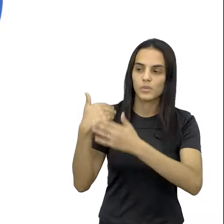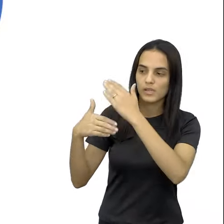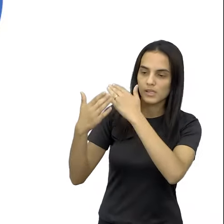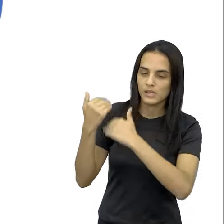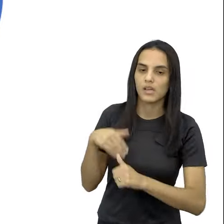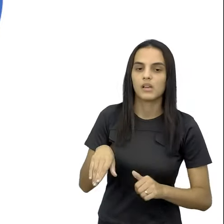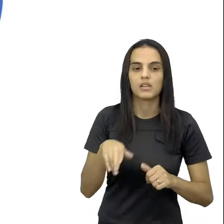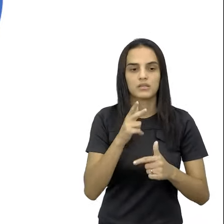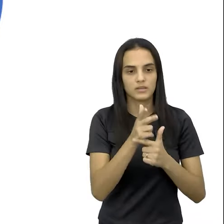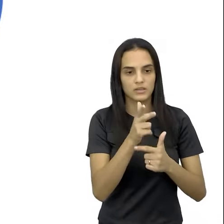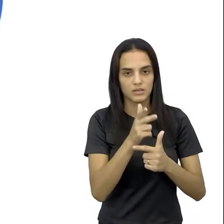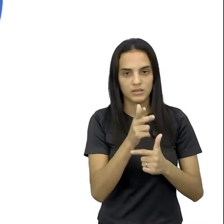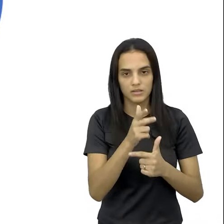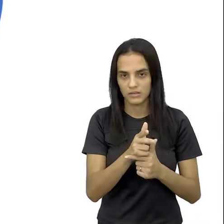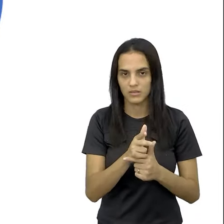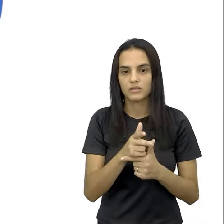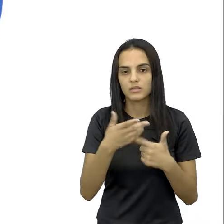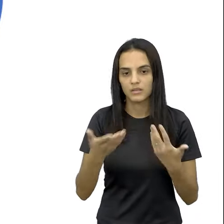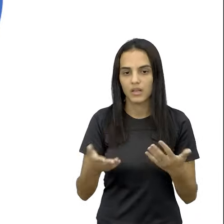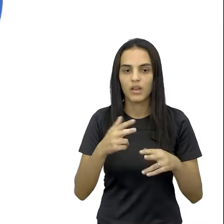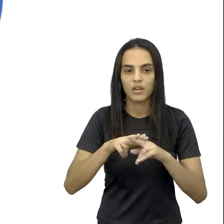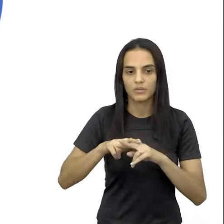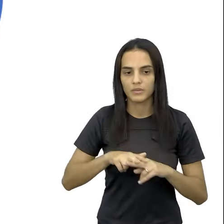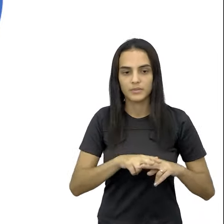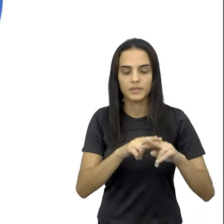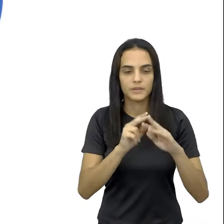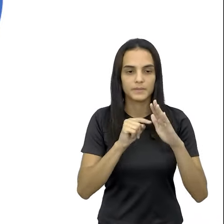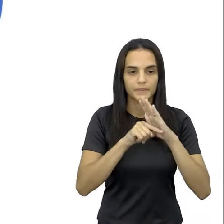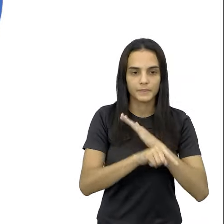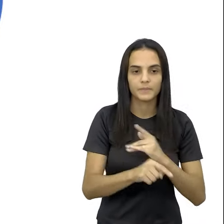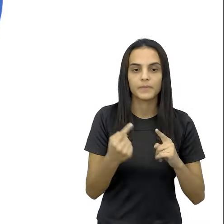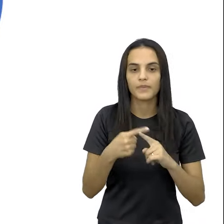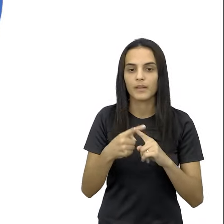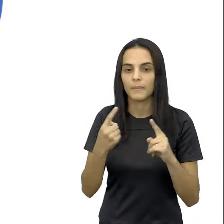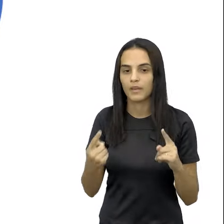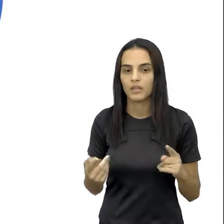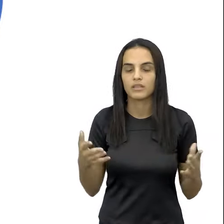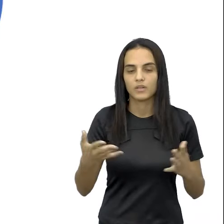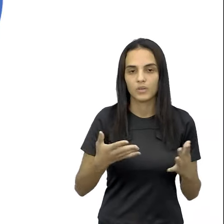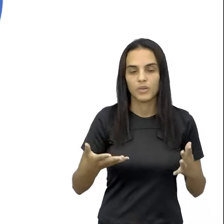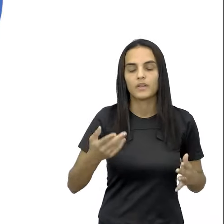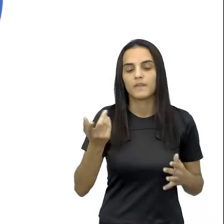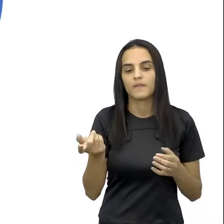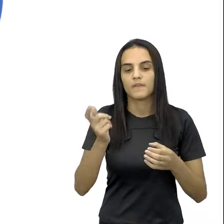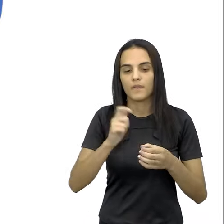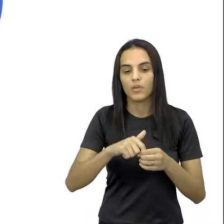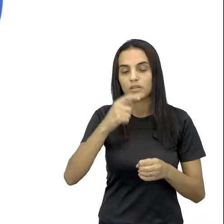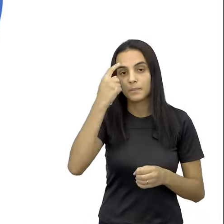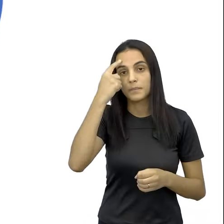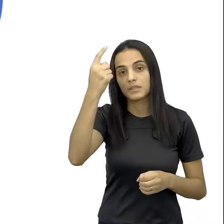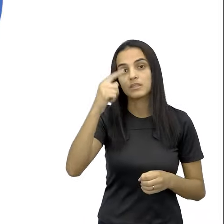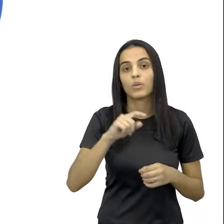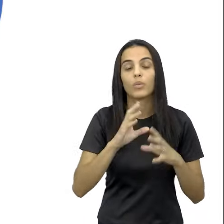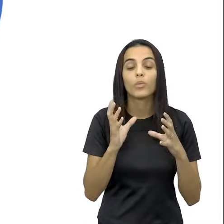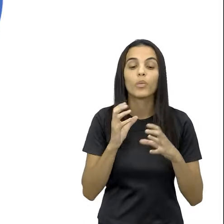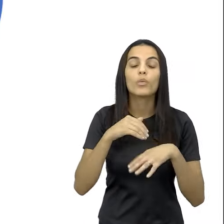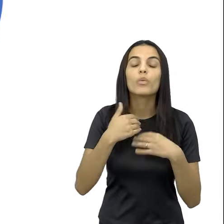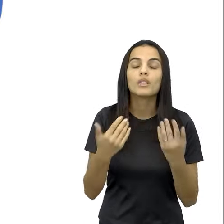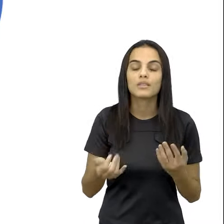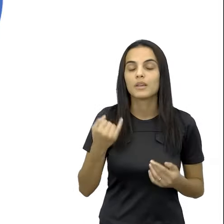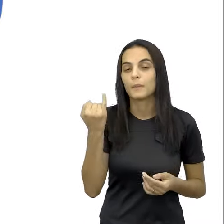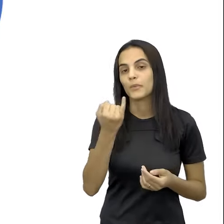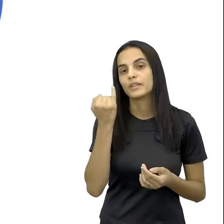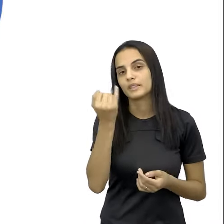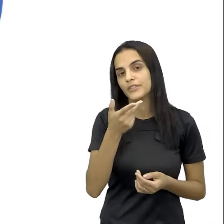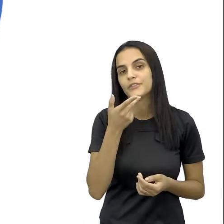pouco nas transmissões da recuperação e aprofundamento, mas aqui também a gente volta pensando assim, no quanto que é importante a gente